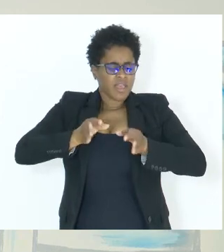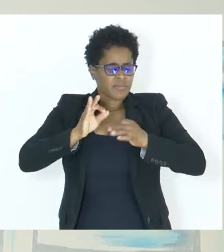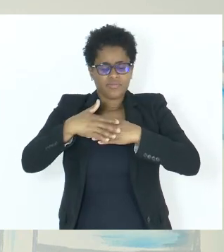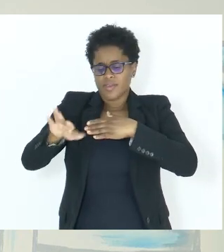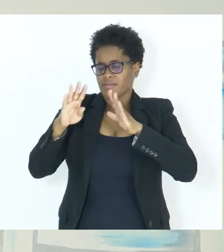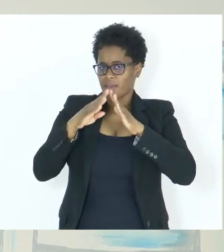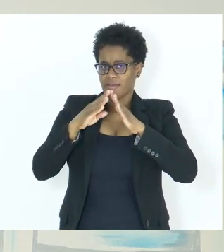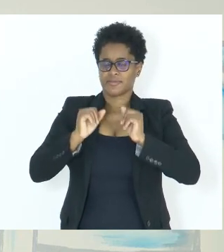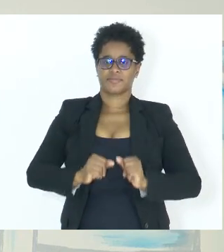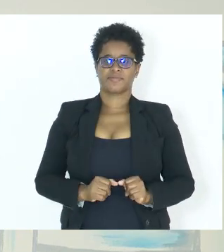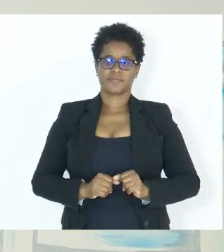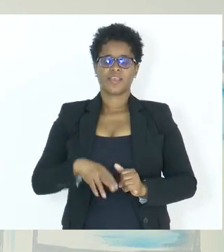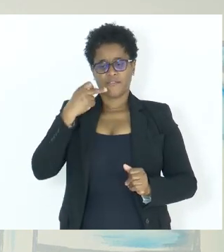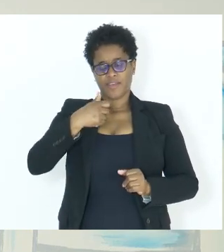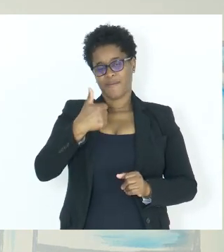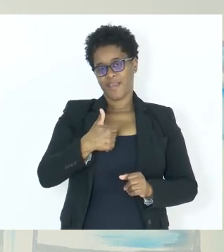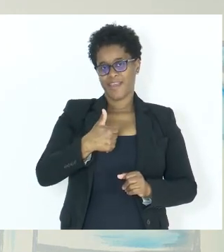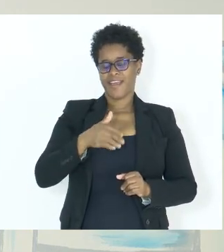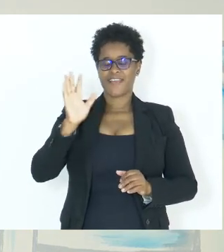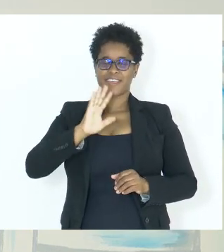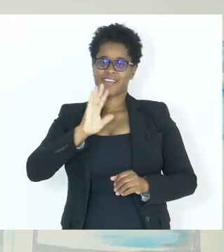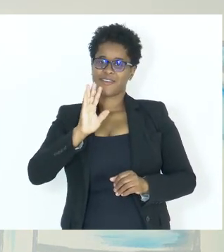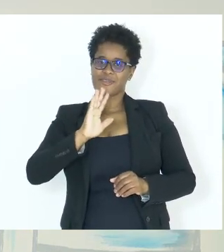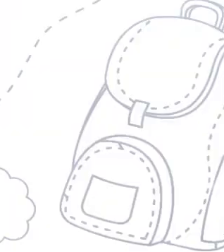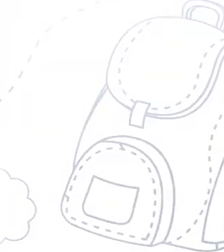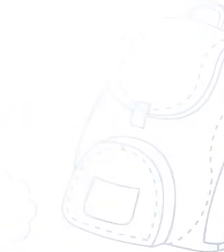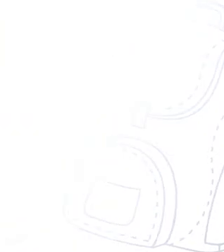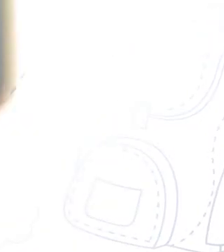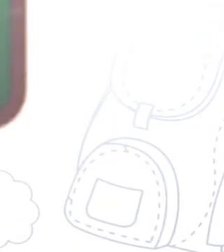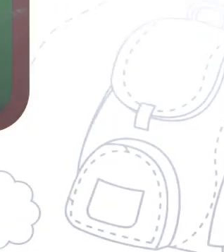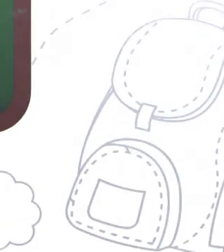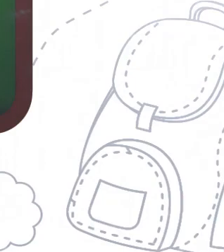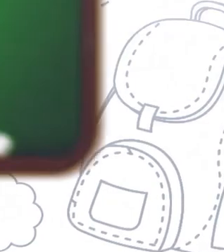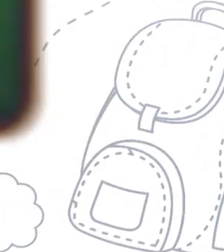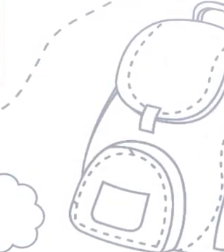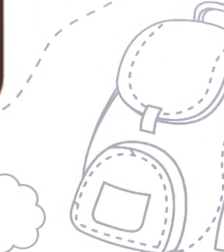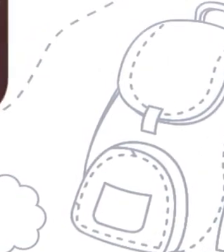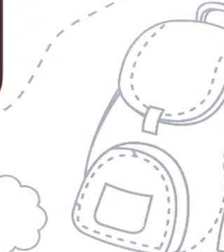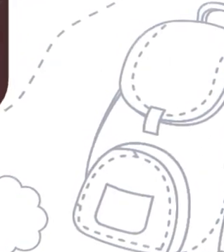saírem de casa. Fiquem bem, adeus!